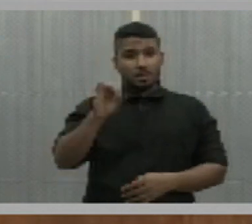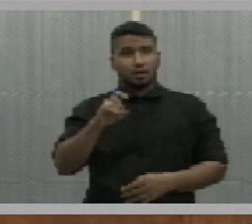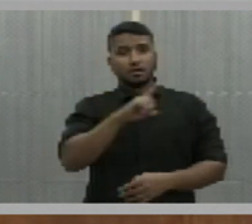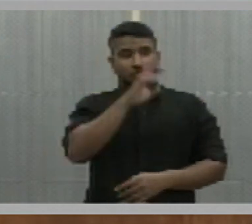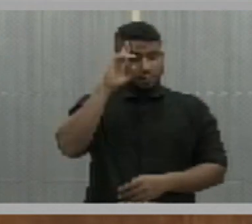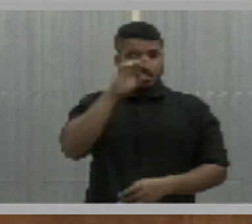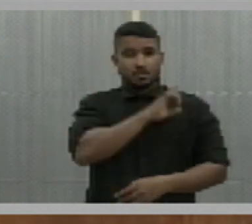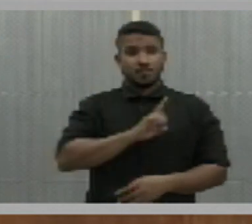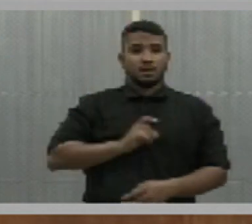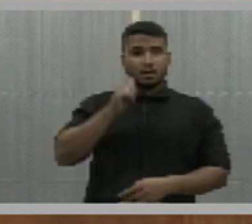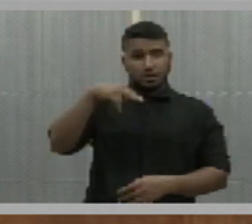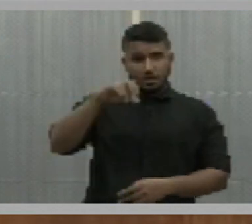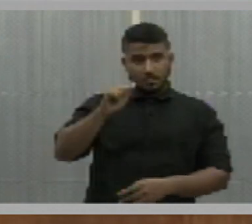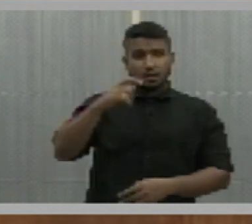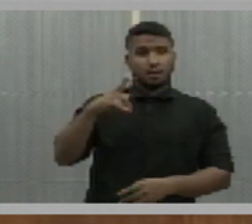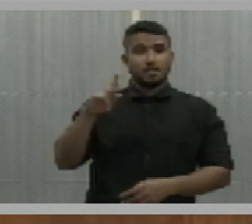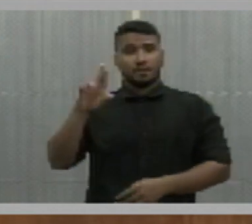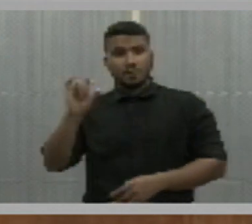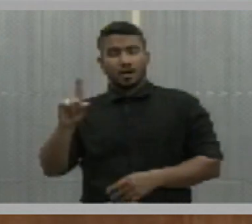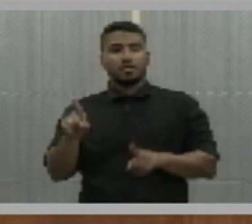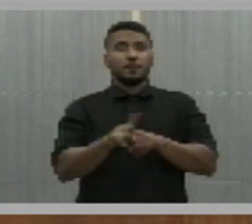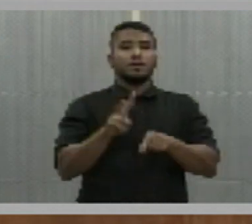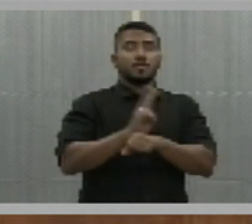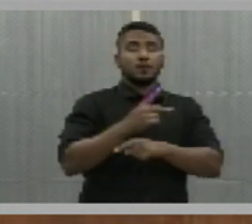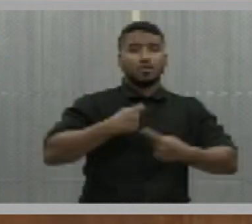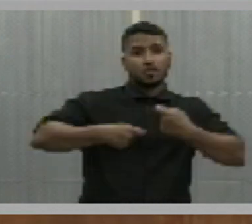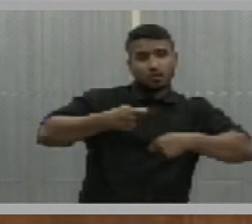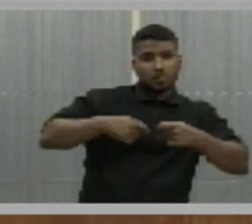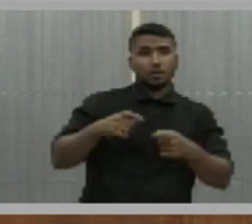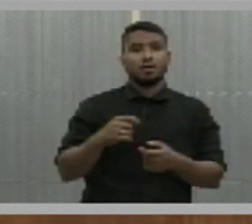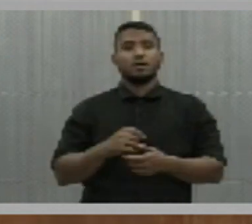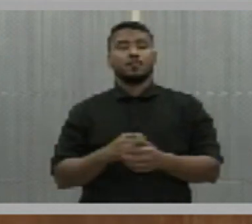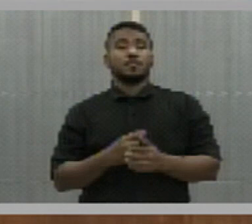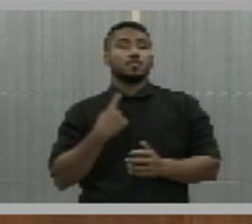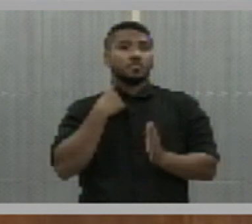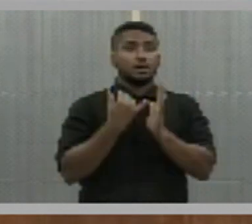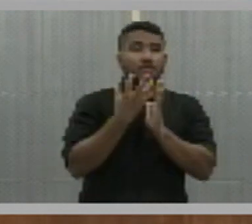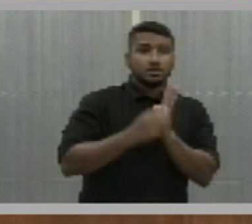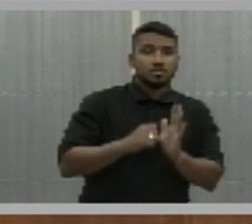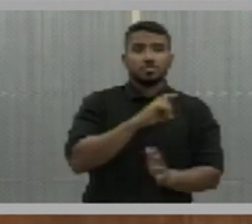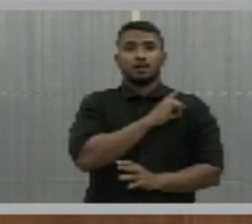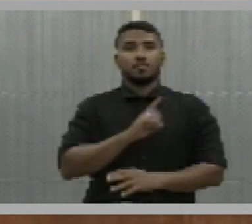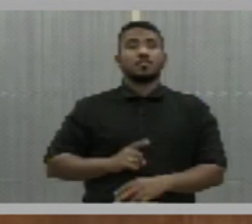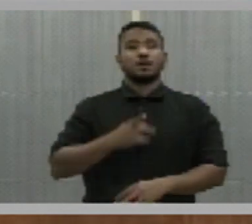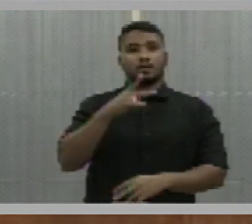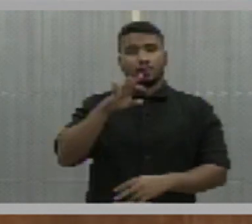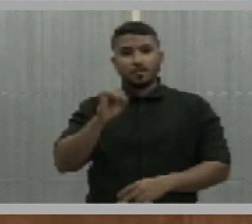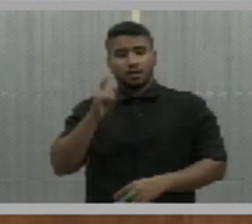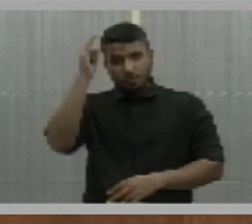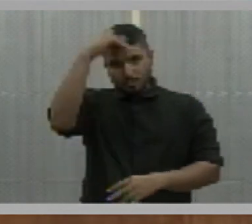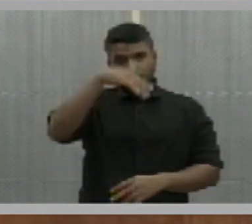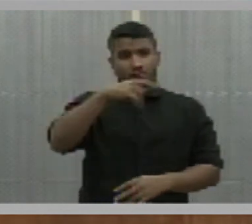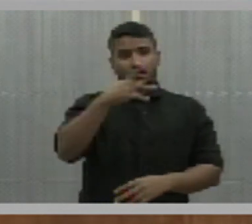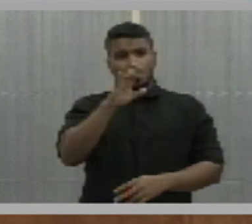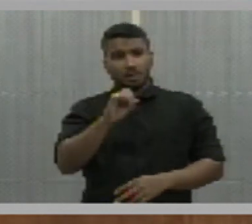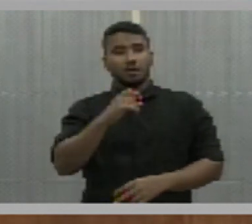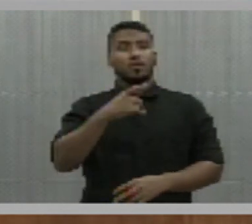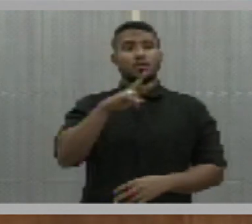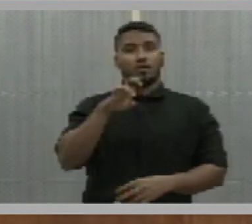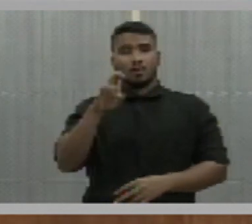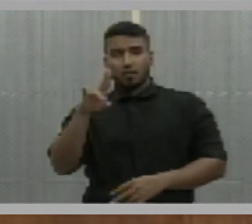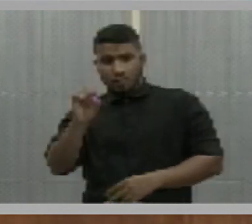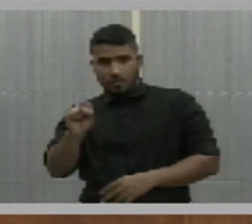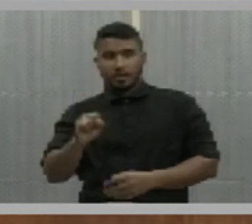senhora deputada Ana Paula, e da Comissão de Fiscalização e Controle de Finanças e Tributação, senhores deputados Henrique Pires, Gustavo Neiva, Nerinho, Rubens